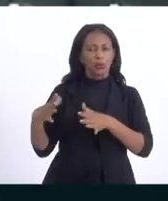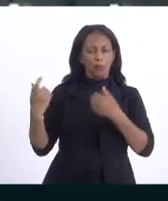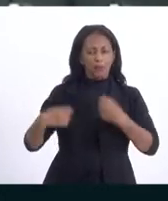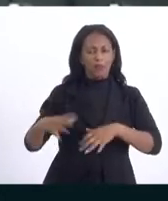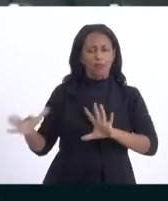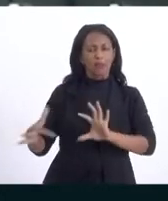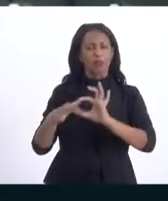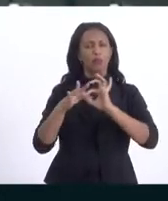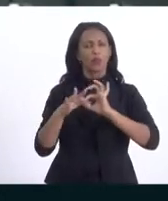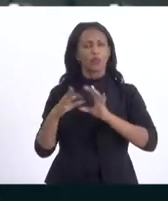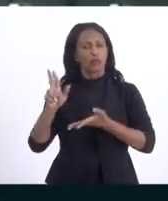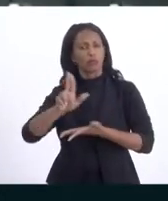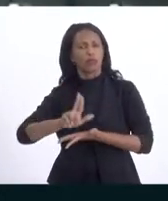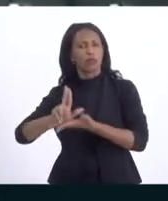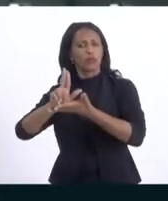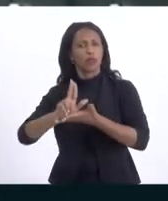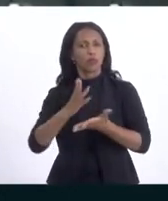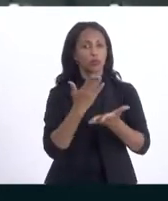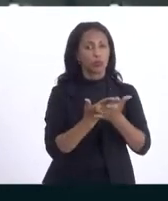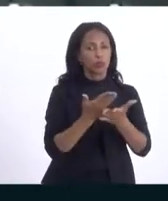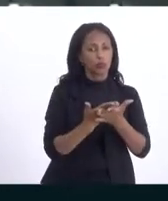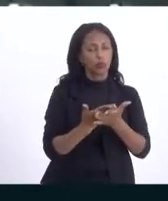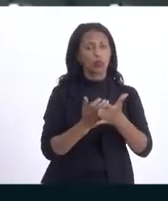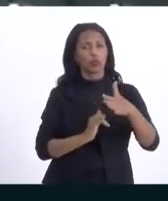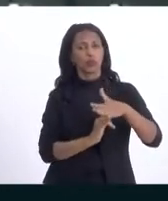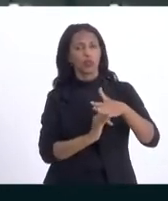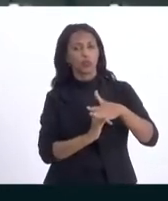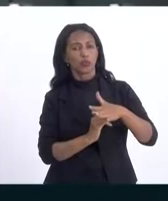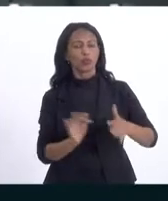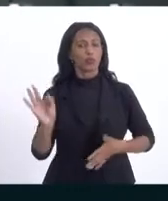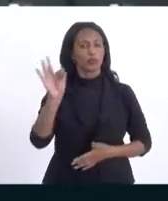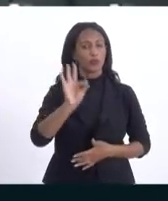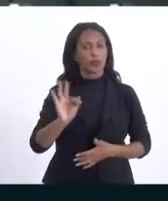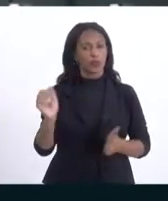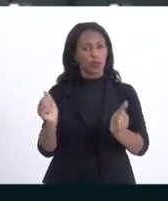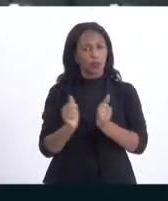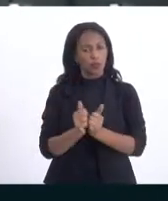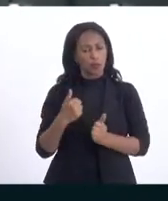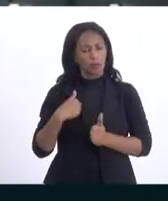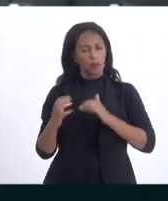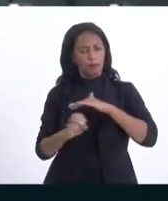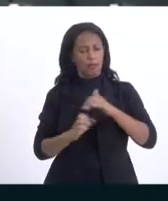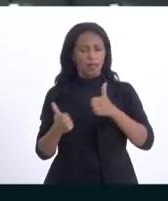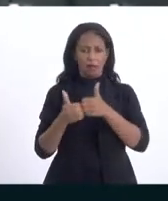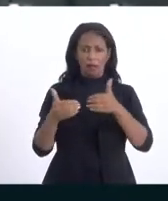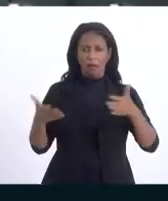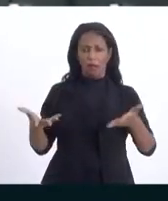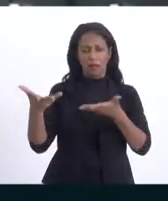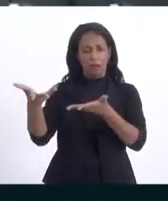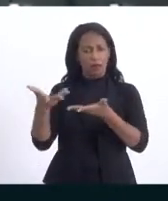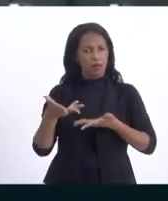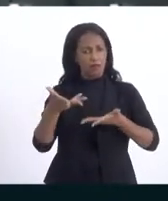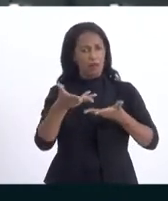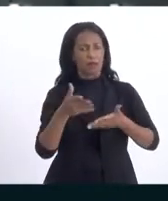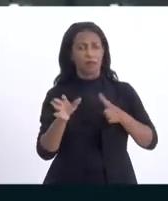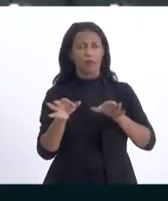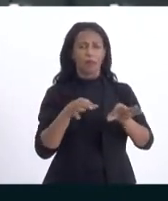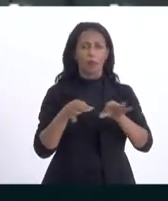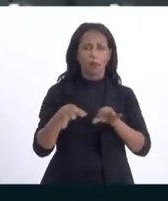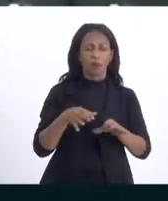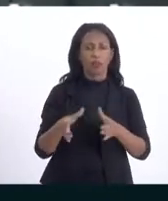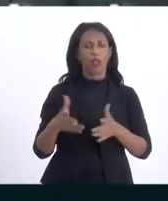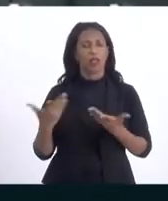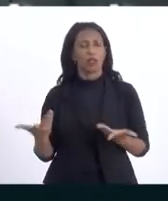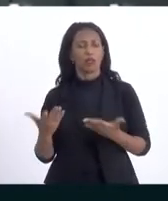das universidades e dos institutos federais junto com essas empresas, a minha empresa está de porta aberta, né, para receber projetos, para